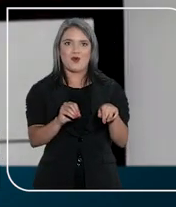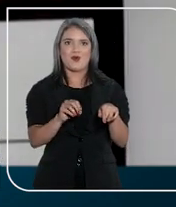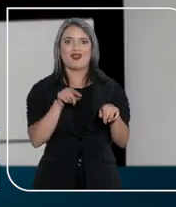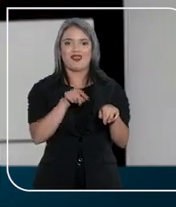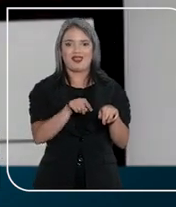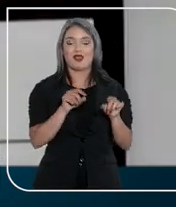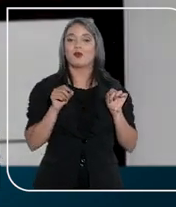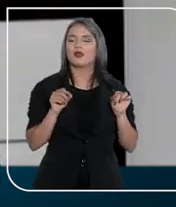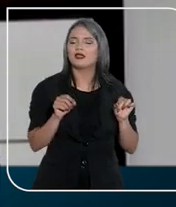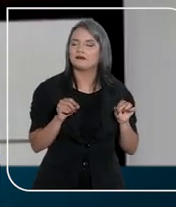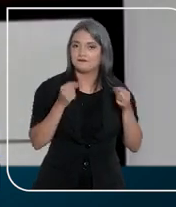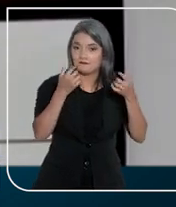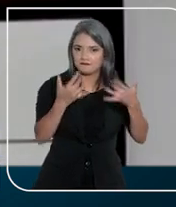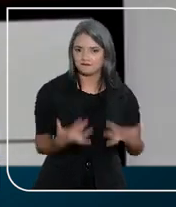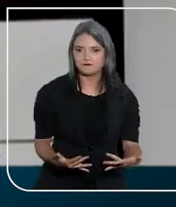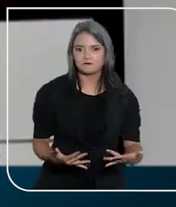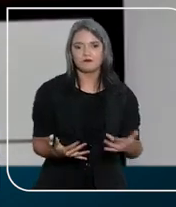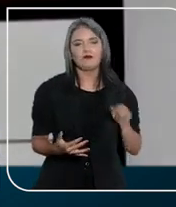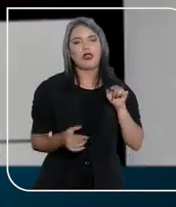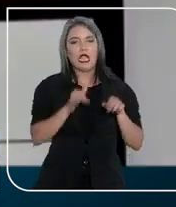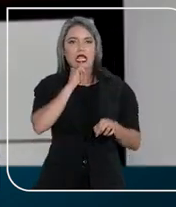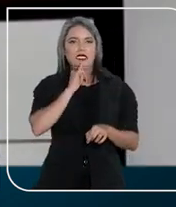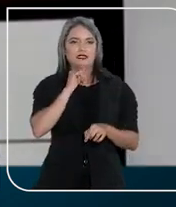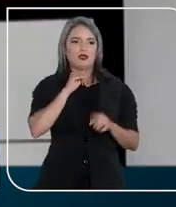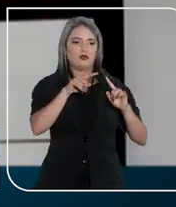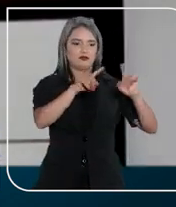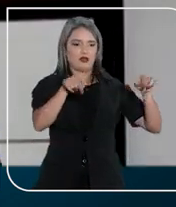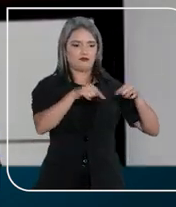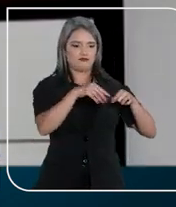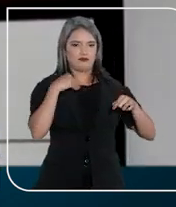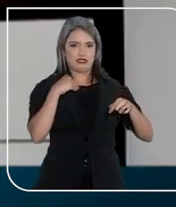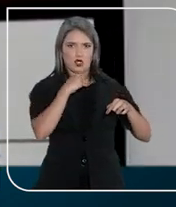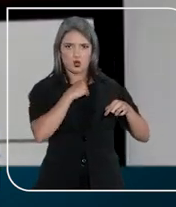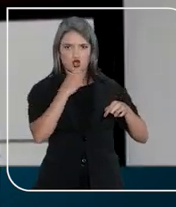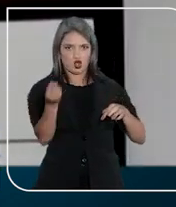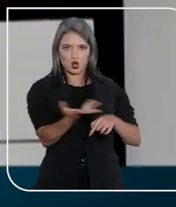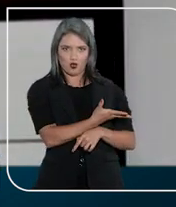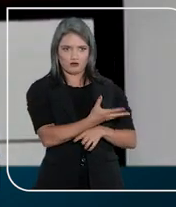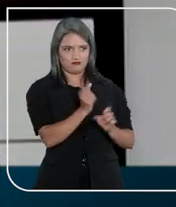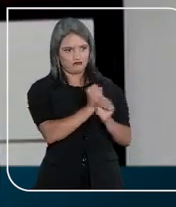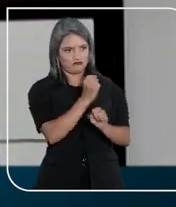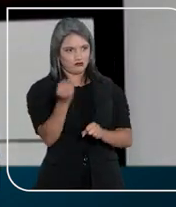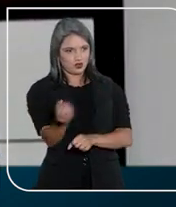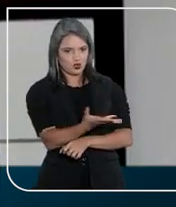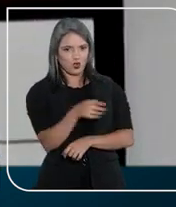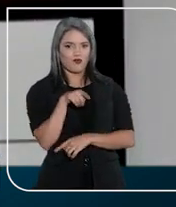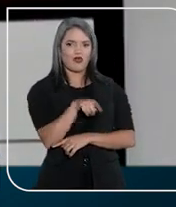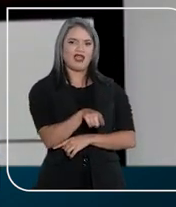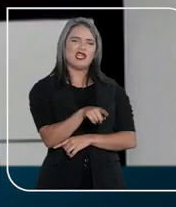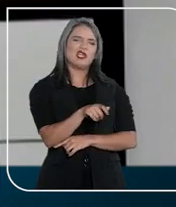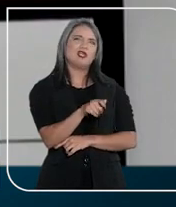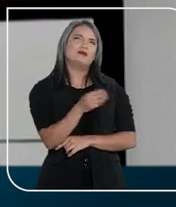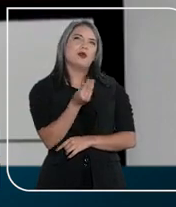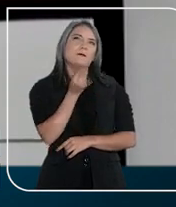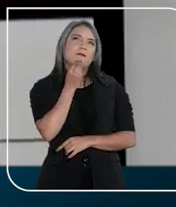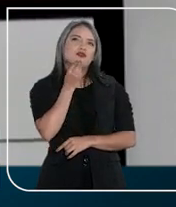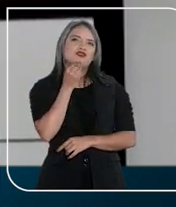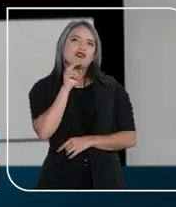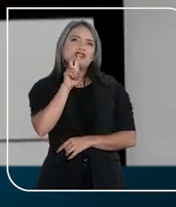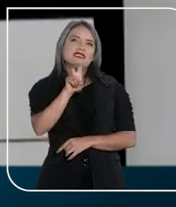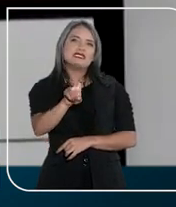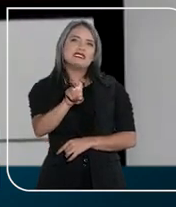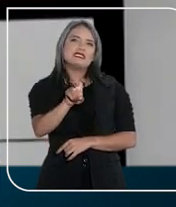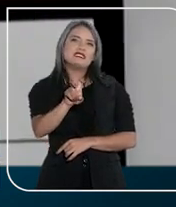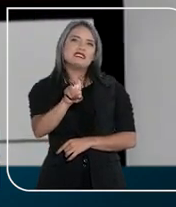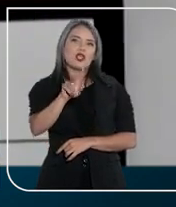te dizer, Fátima. Se eu tenho um posto de saúde que foi criado, é um posto novo, e ele me geraria ali talvez 5 vagas para profissionais